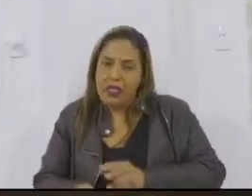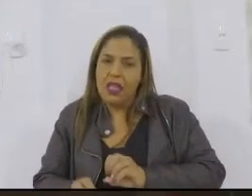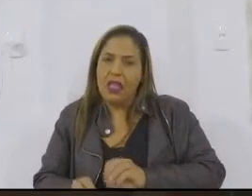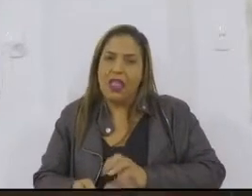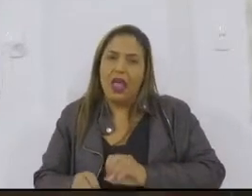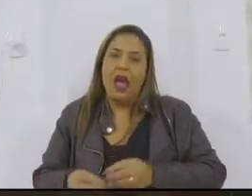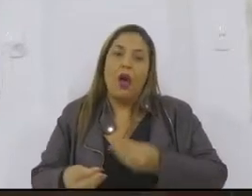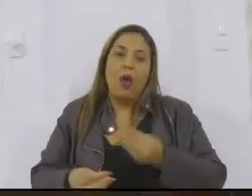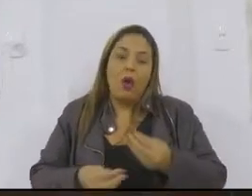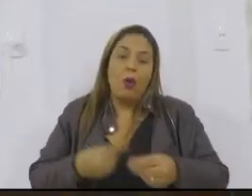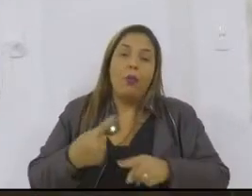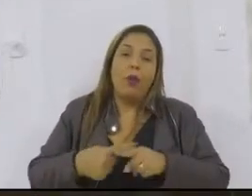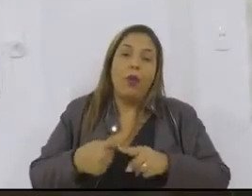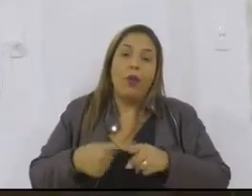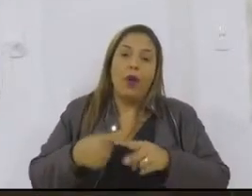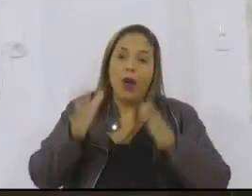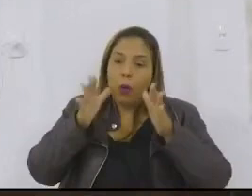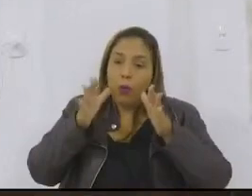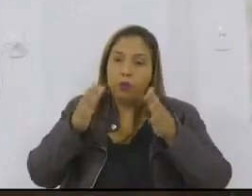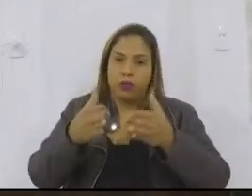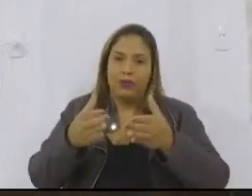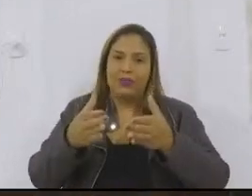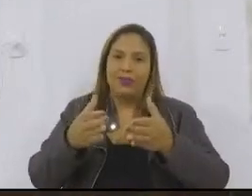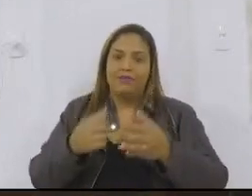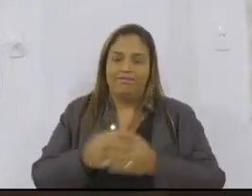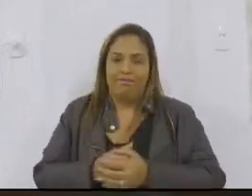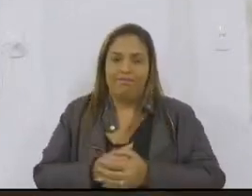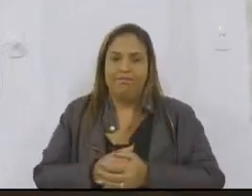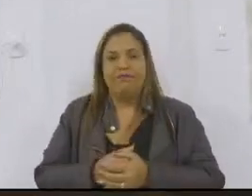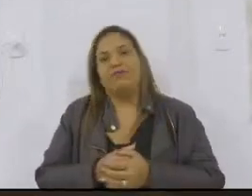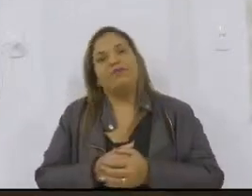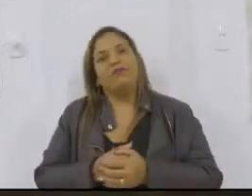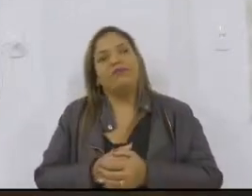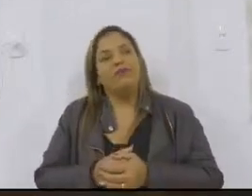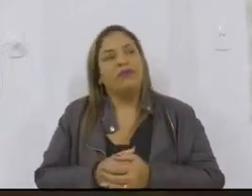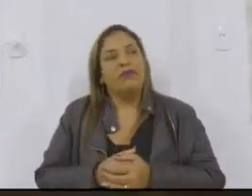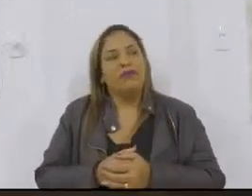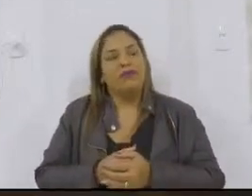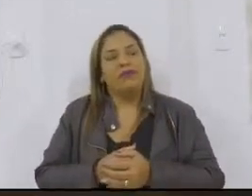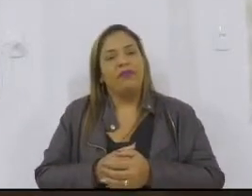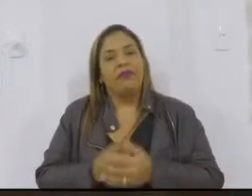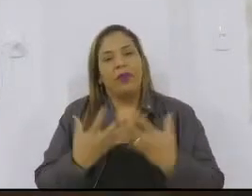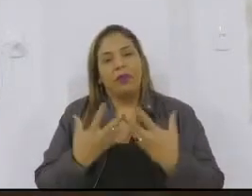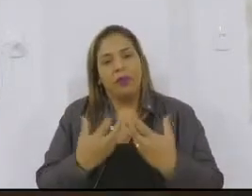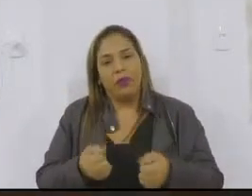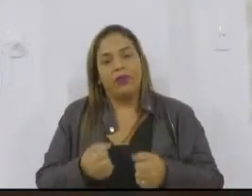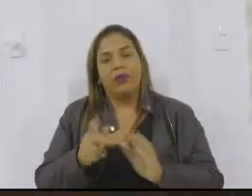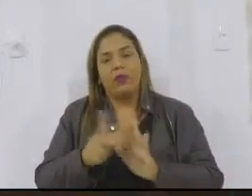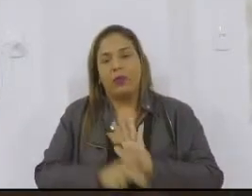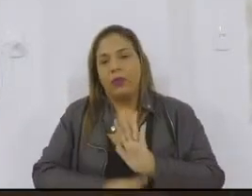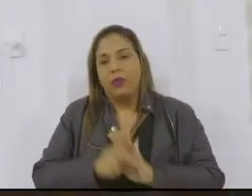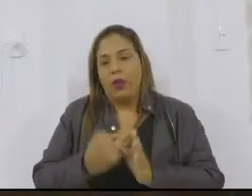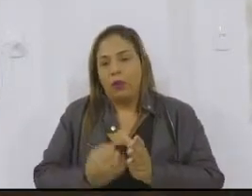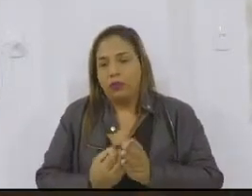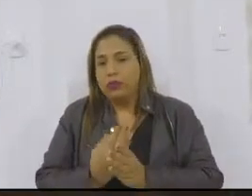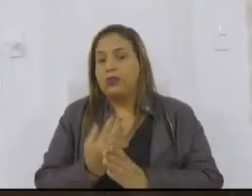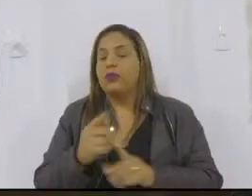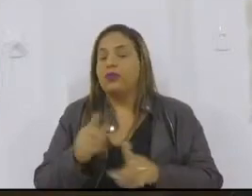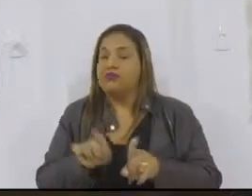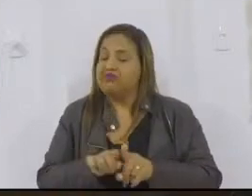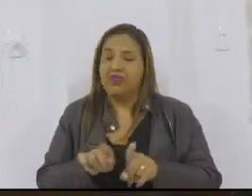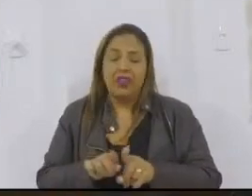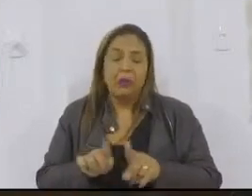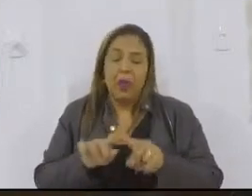drogas. Não vislumbra essas comissões qualquer impedimento legal à aprovação do projeto, bem como sua implantação. Desta forma, entende